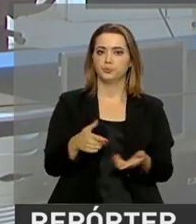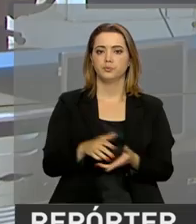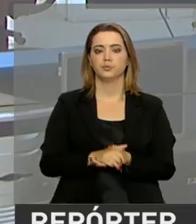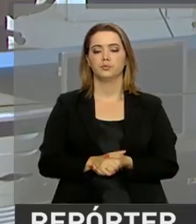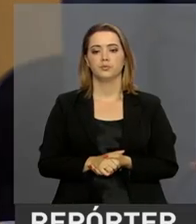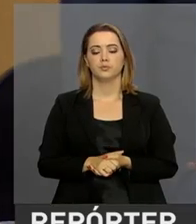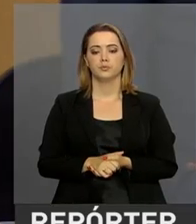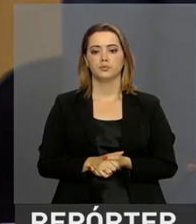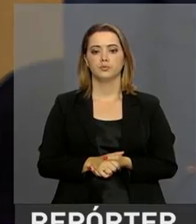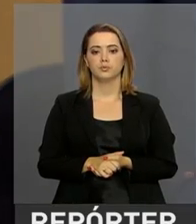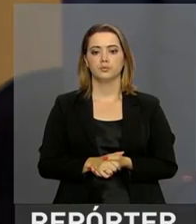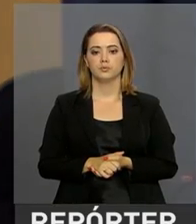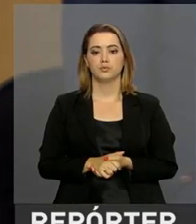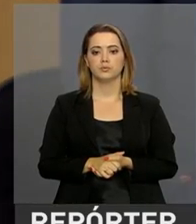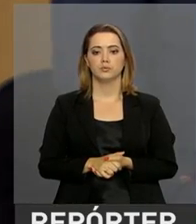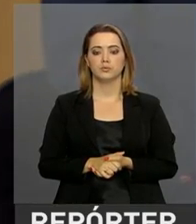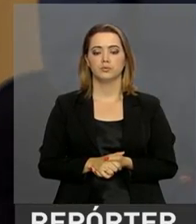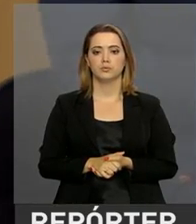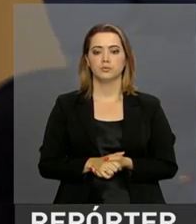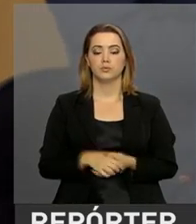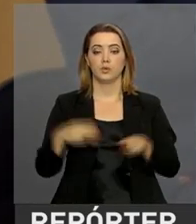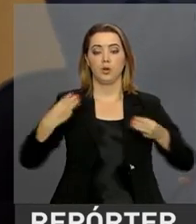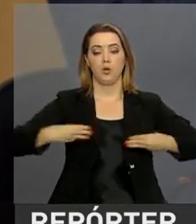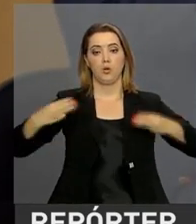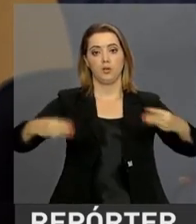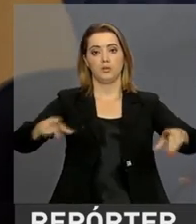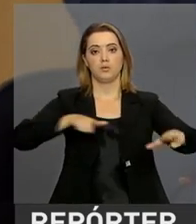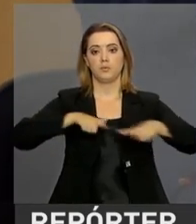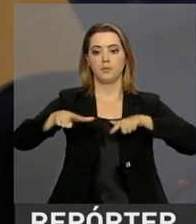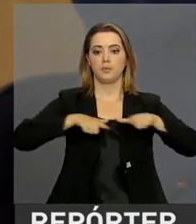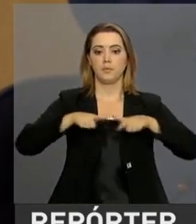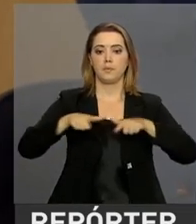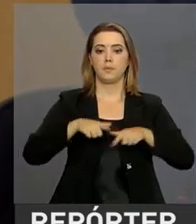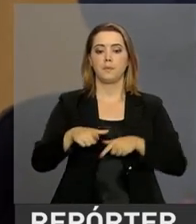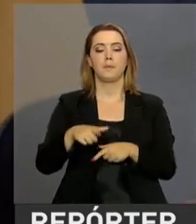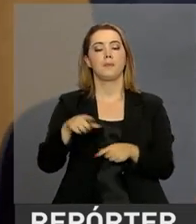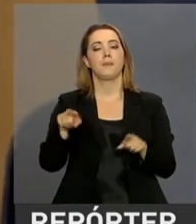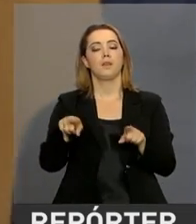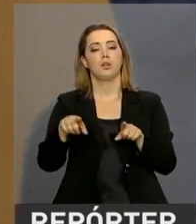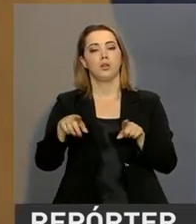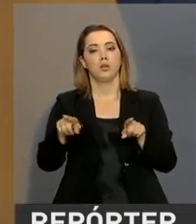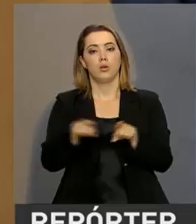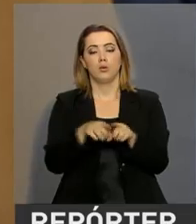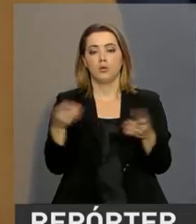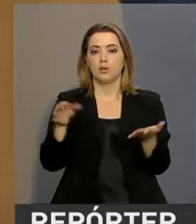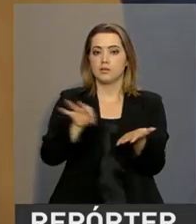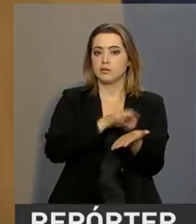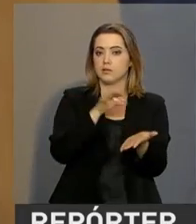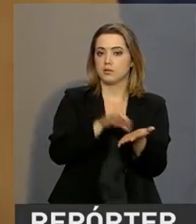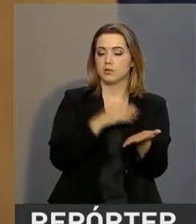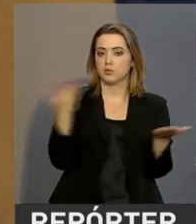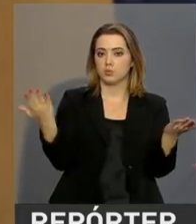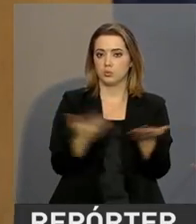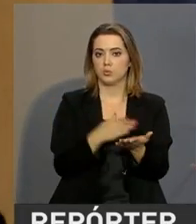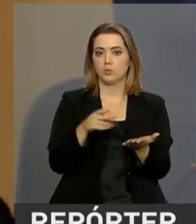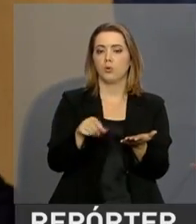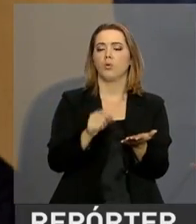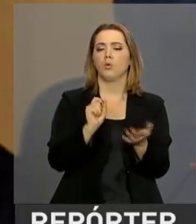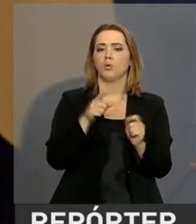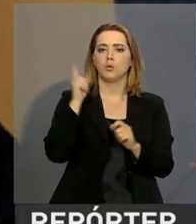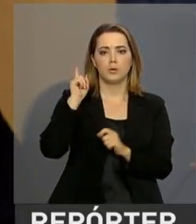profissão o ministro do trabalho ronaldo nogueira assinou nesta terça feira portaria que